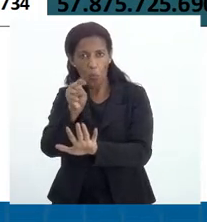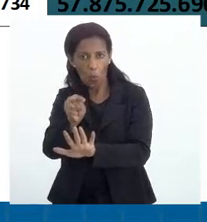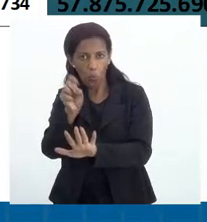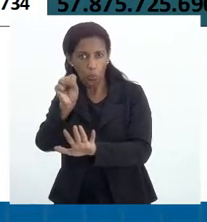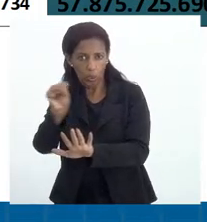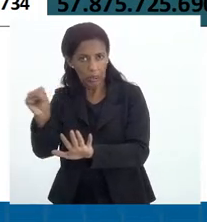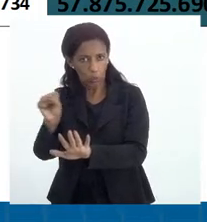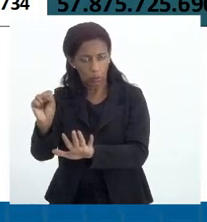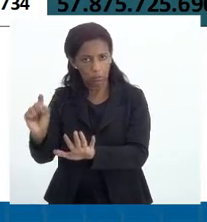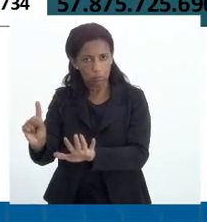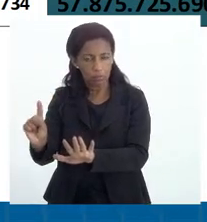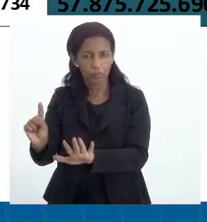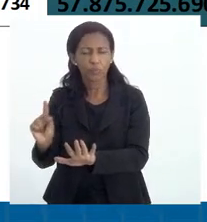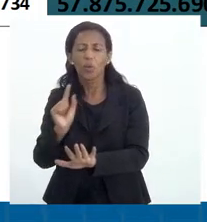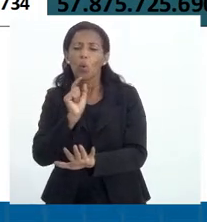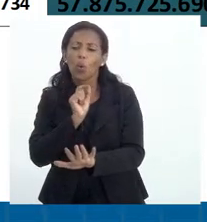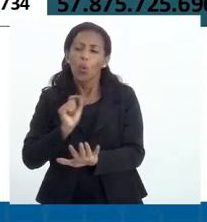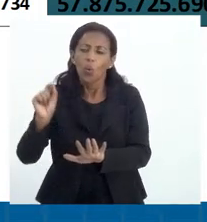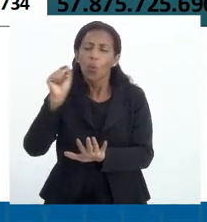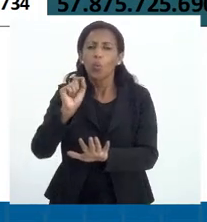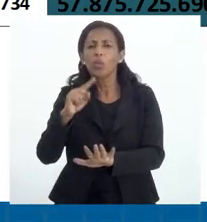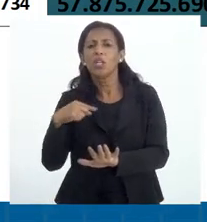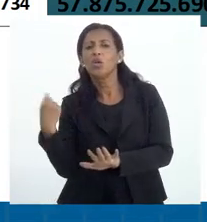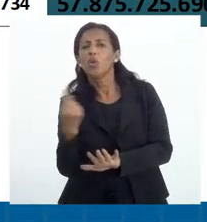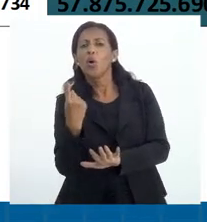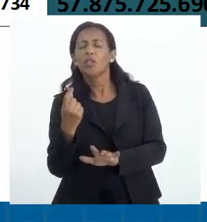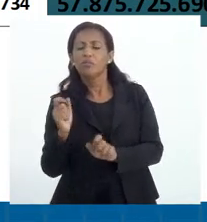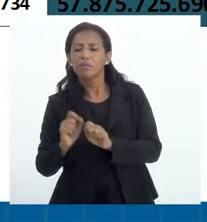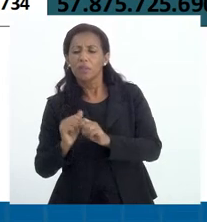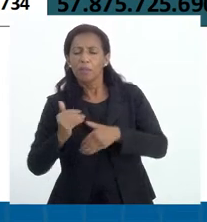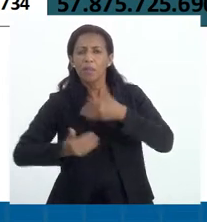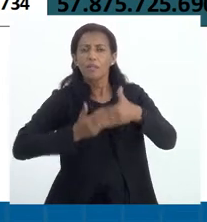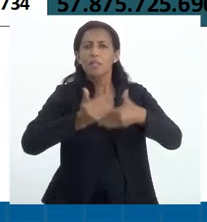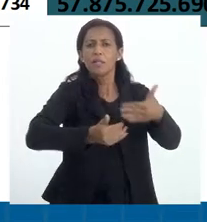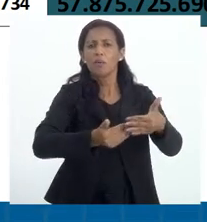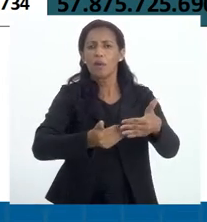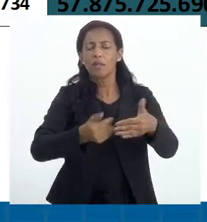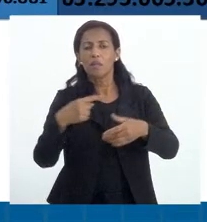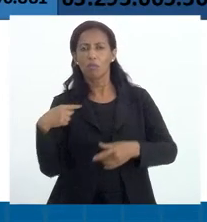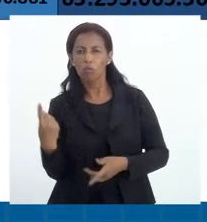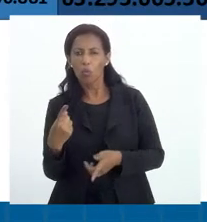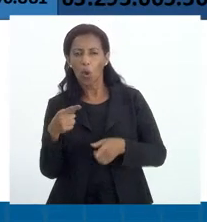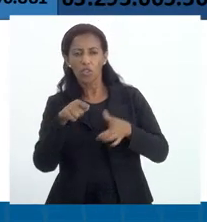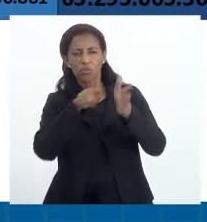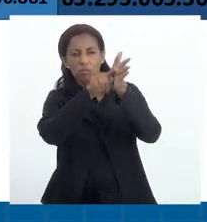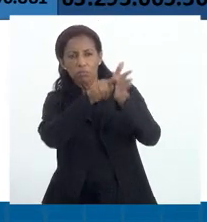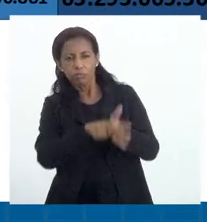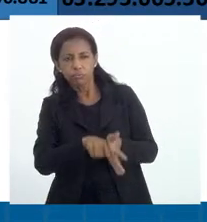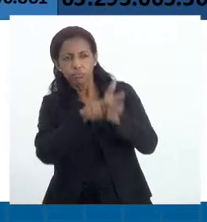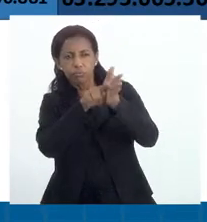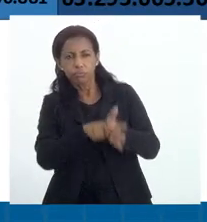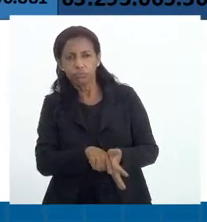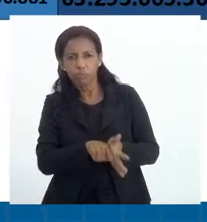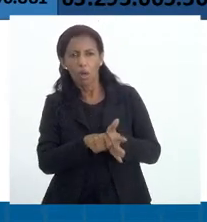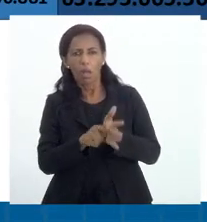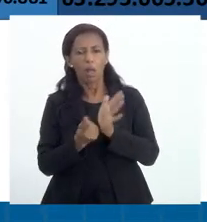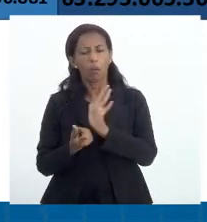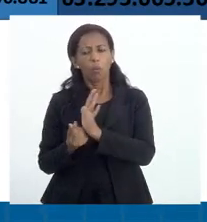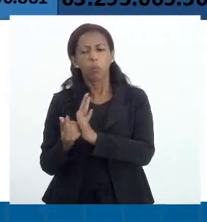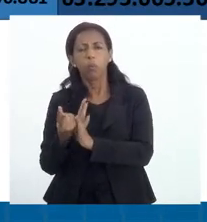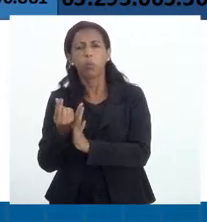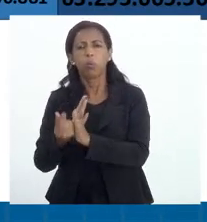58,8. O que nós fizemos na sequência? Nós analisamos a disponibilidade